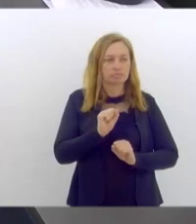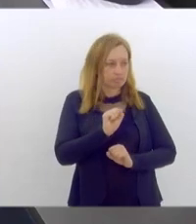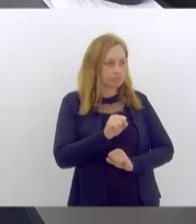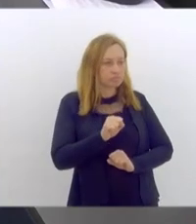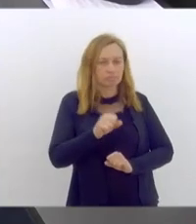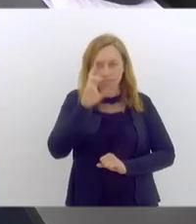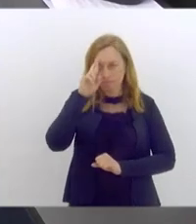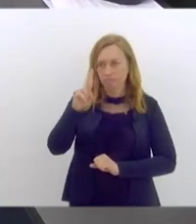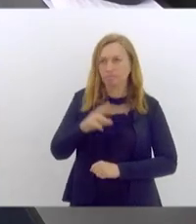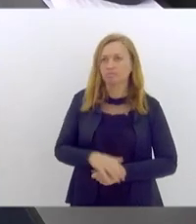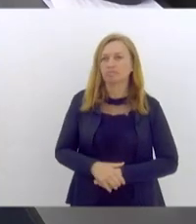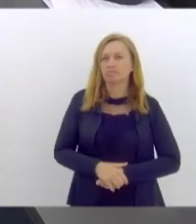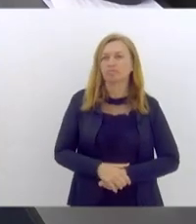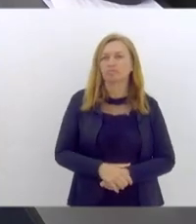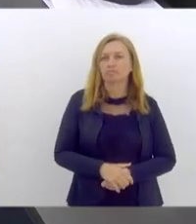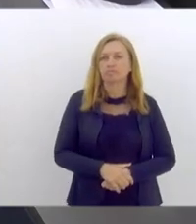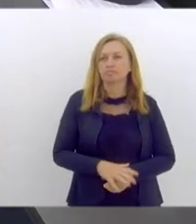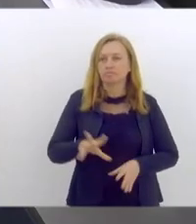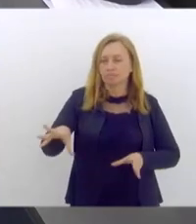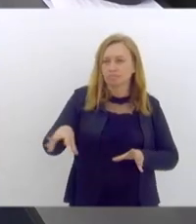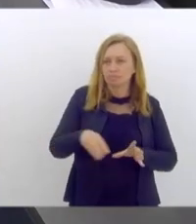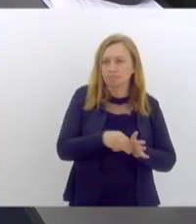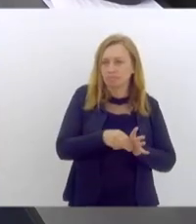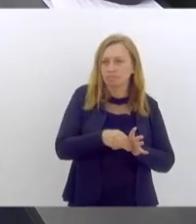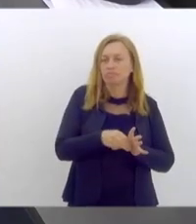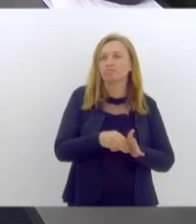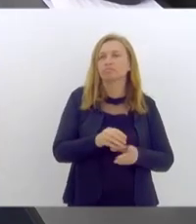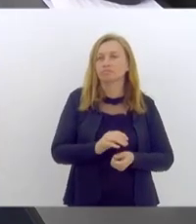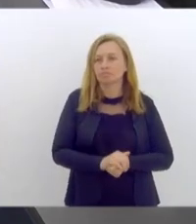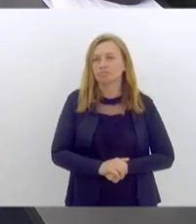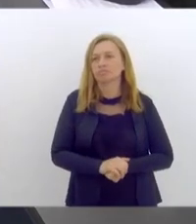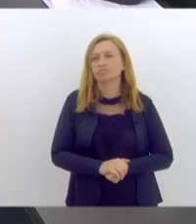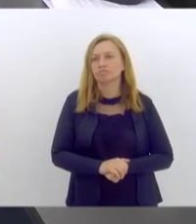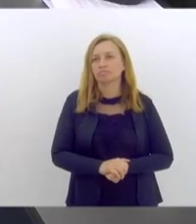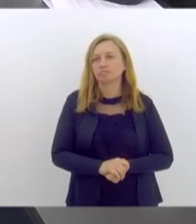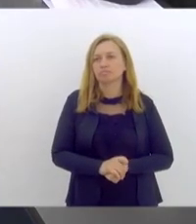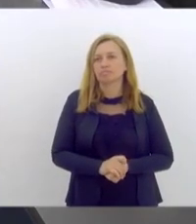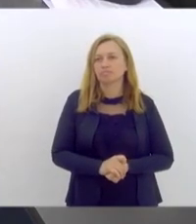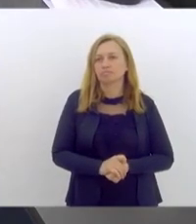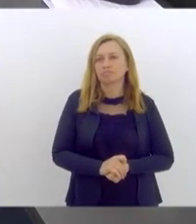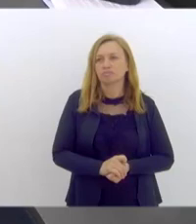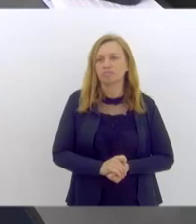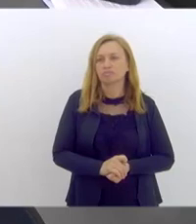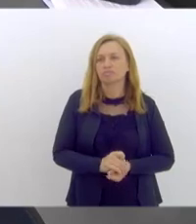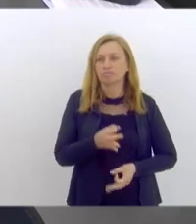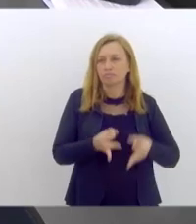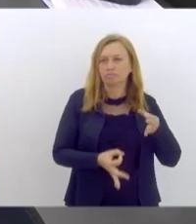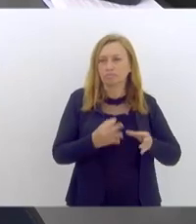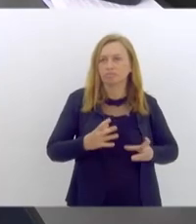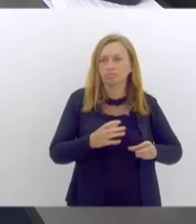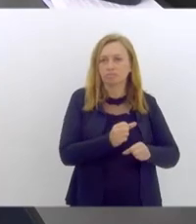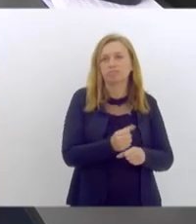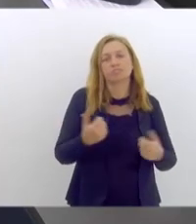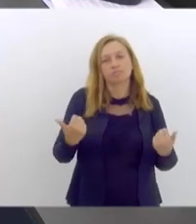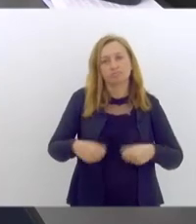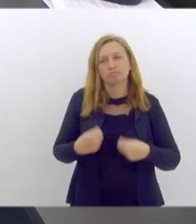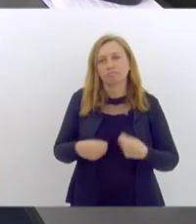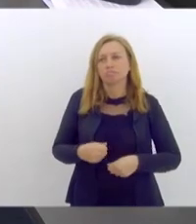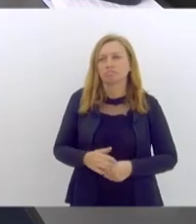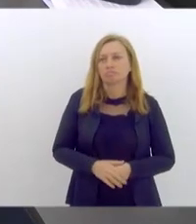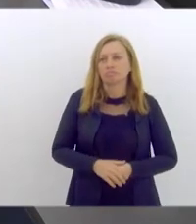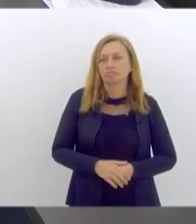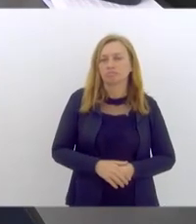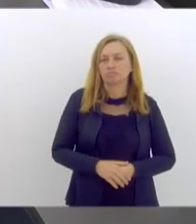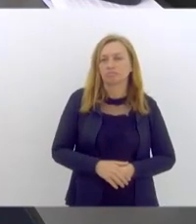então faz favor porque a rede compatibiliza com o que o tribunal precisa porque a gente não